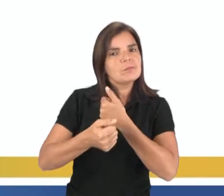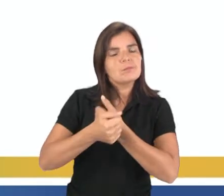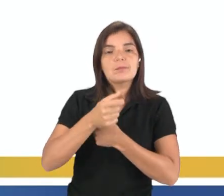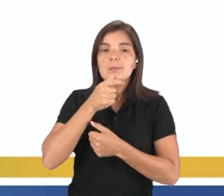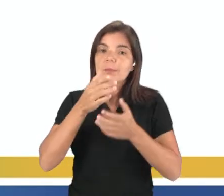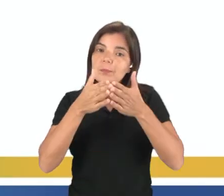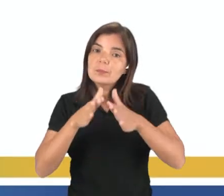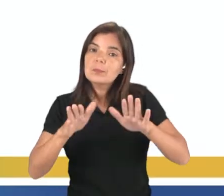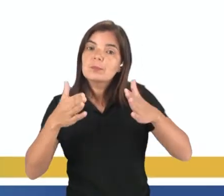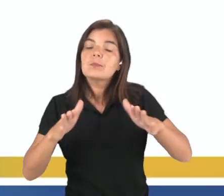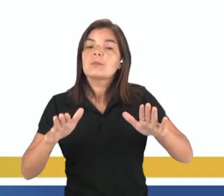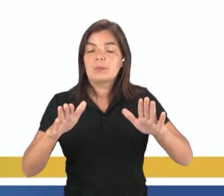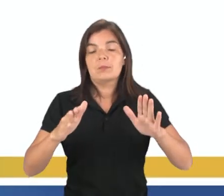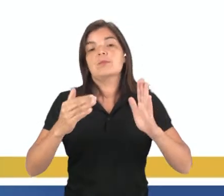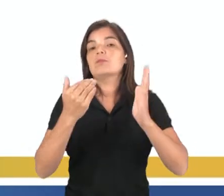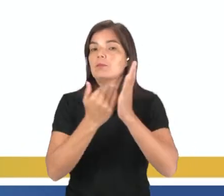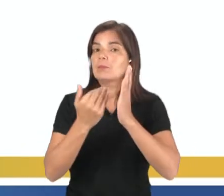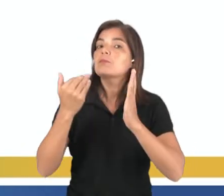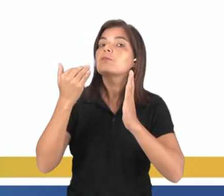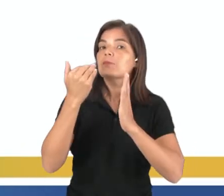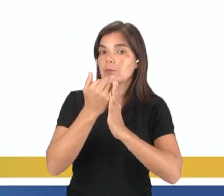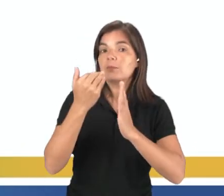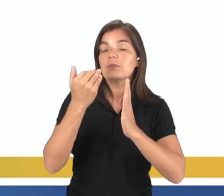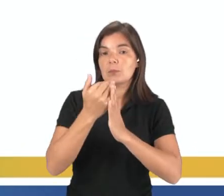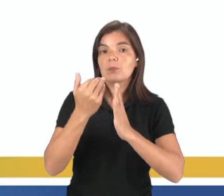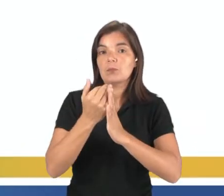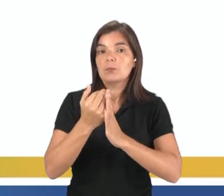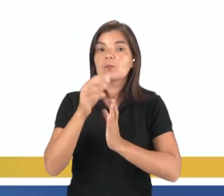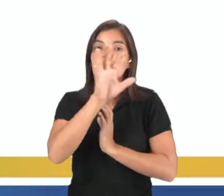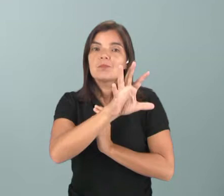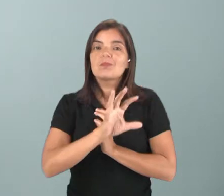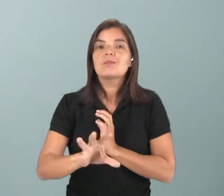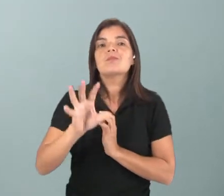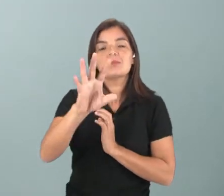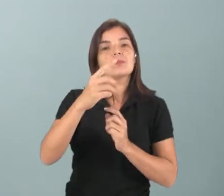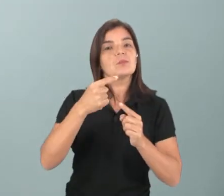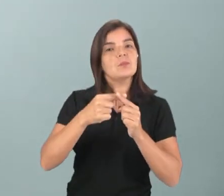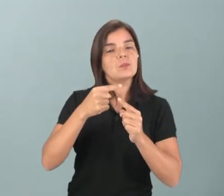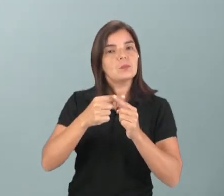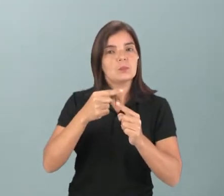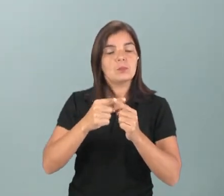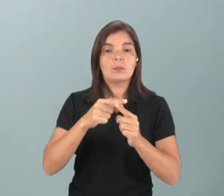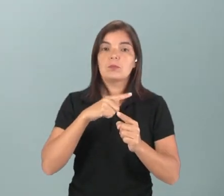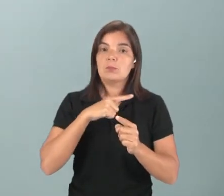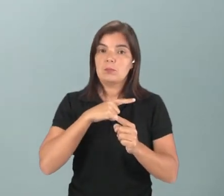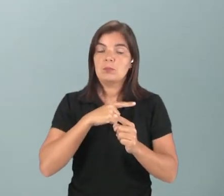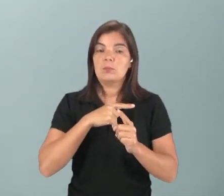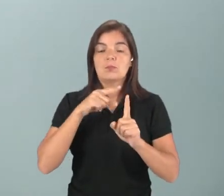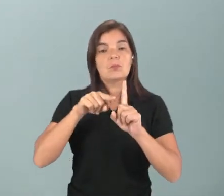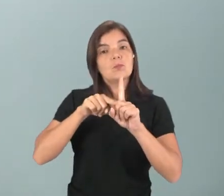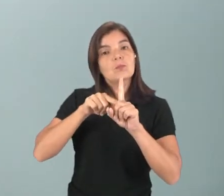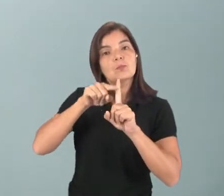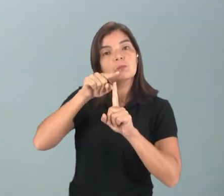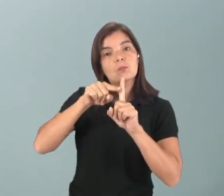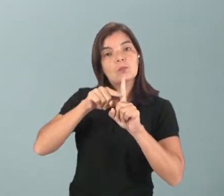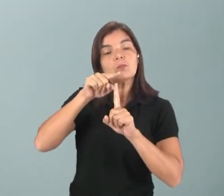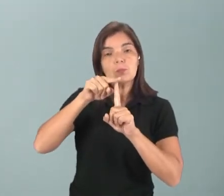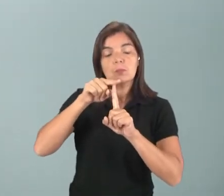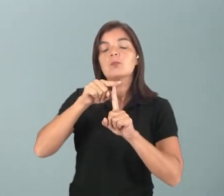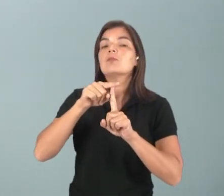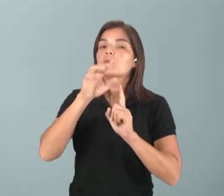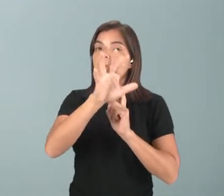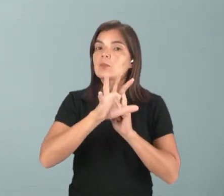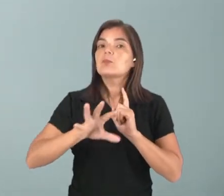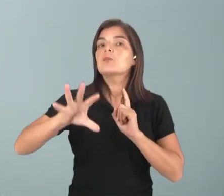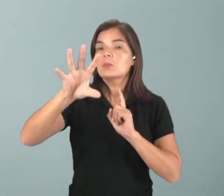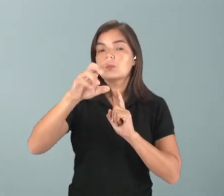nível do mar, né, maiores serão as temperaturas naquela região, tá bom? Porque existe uma questão aí de pressão atmosférica. Em